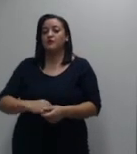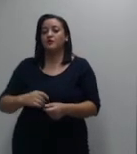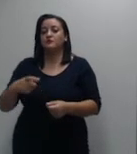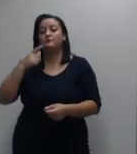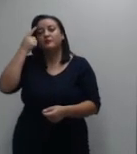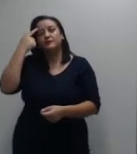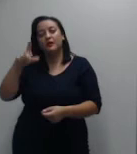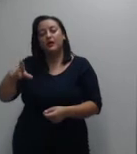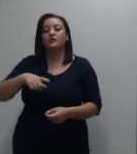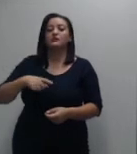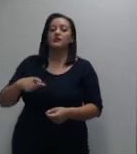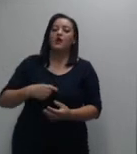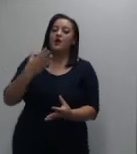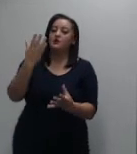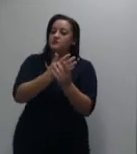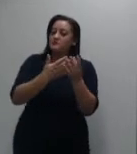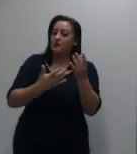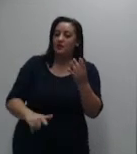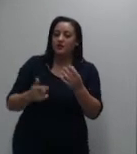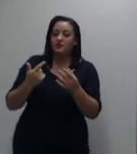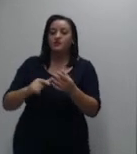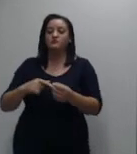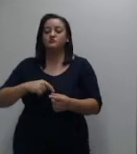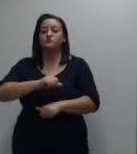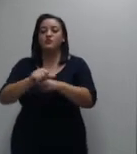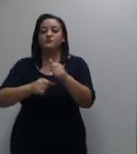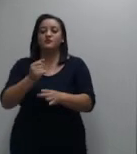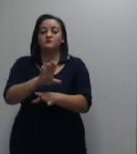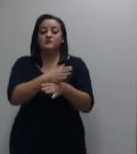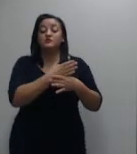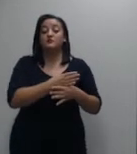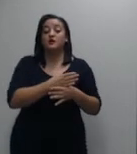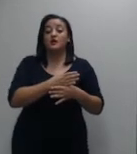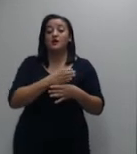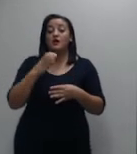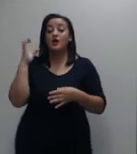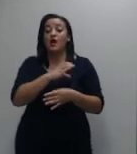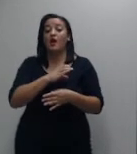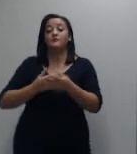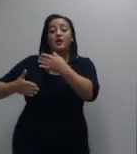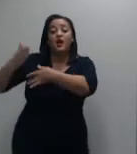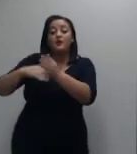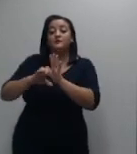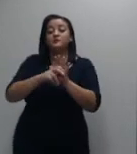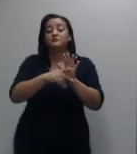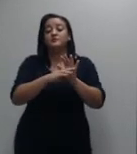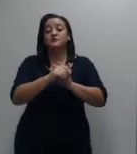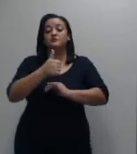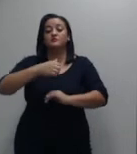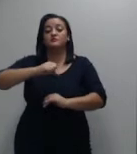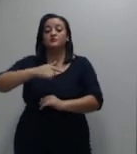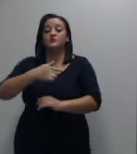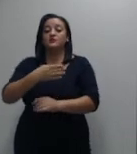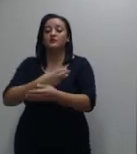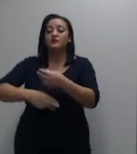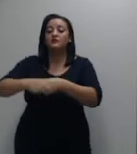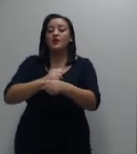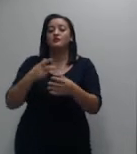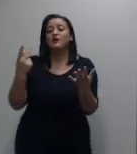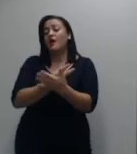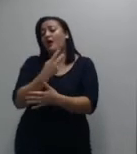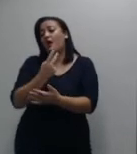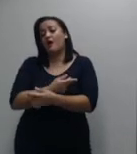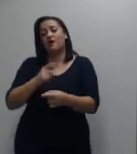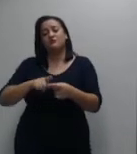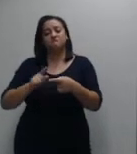Tiago embargos de declarações não tinham Efeito suspensivo automático a época do CPC de 73 eu sei que vocado